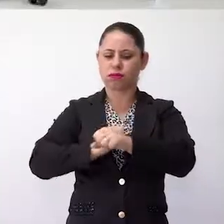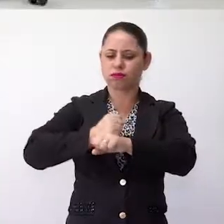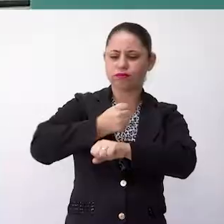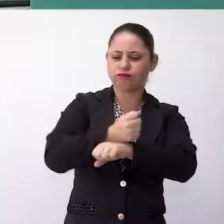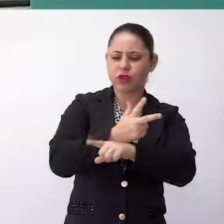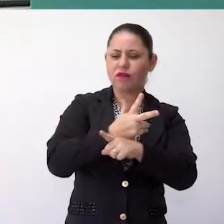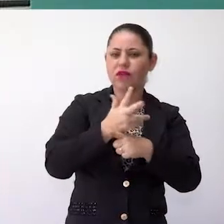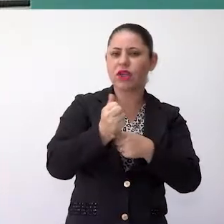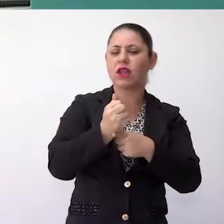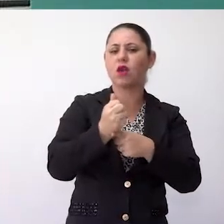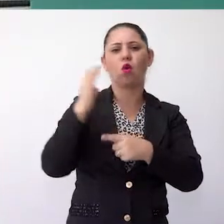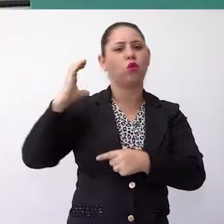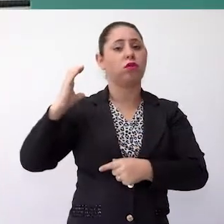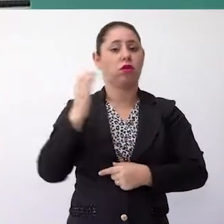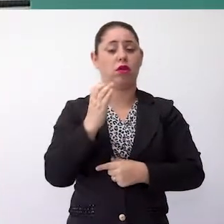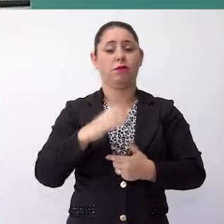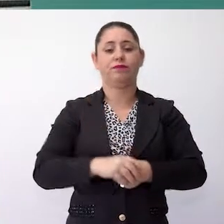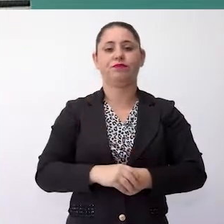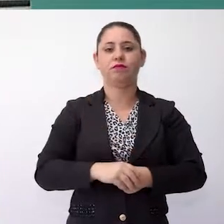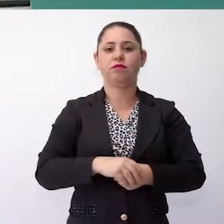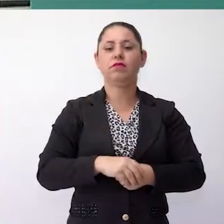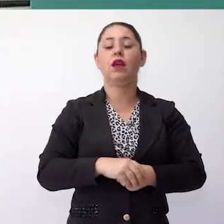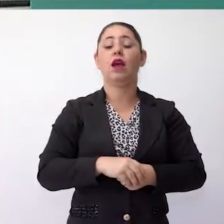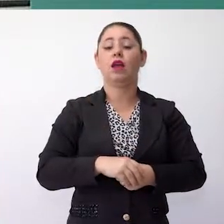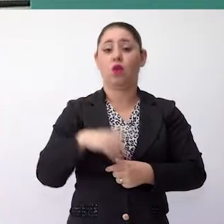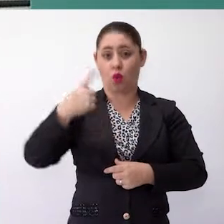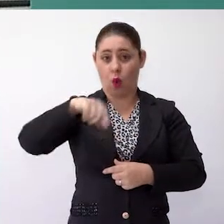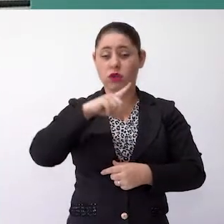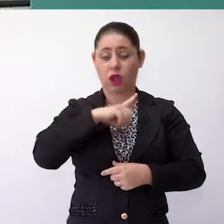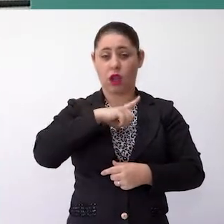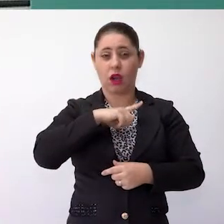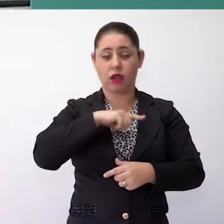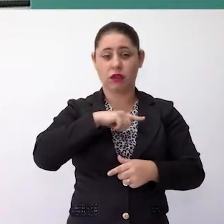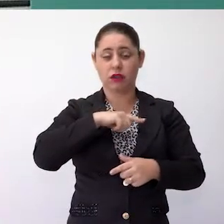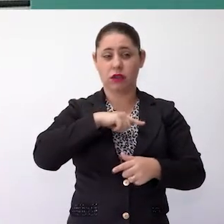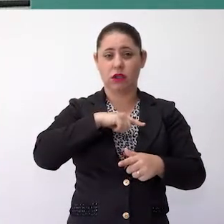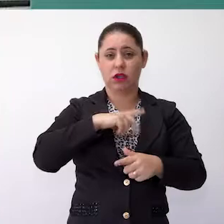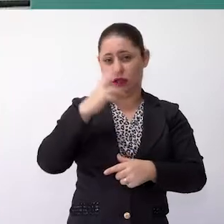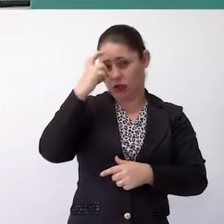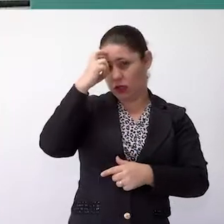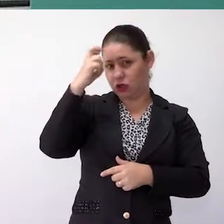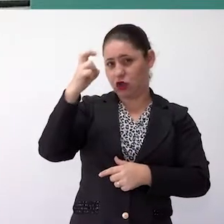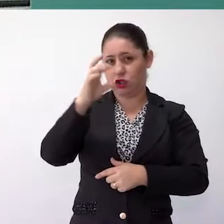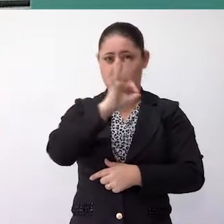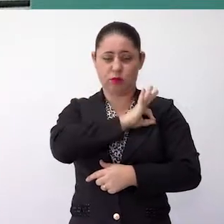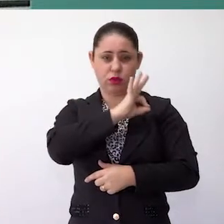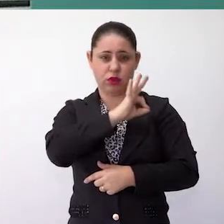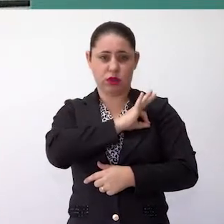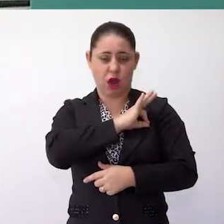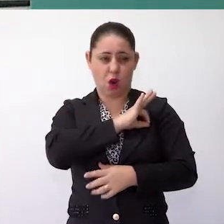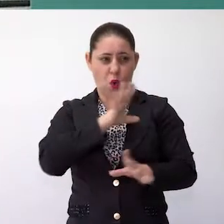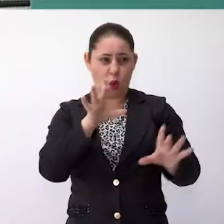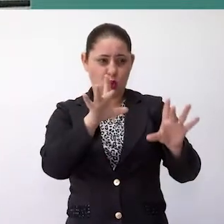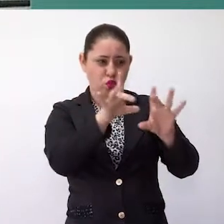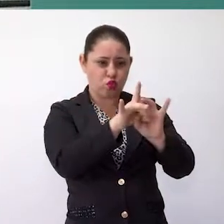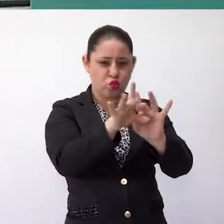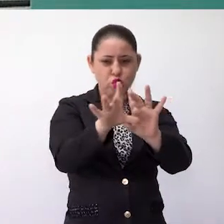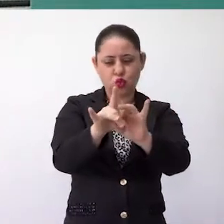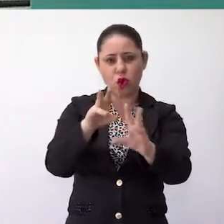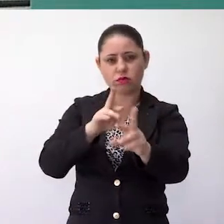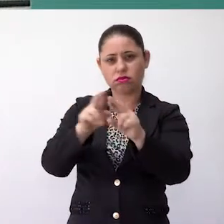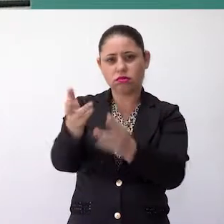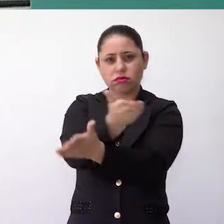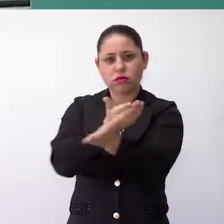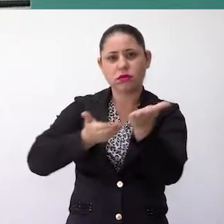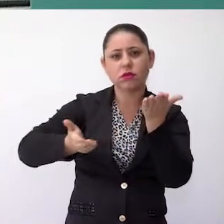esse crime. Nós temos investido firmemente, fortemente, na atividade de inteligência policial, na integração dos órgãos, e isso nos